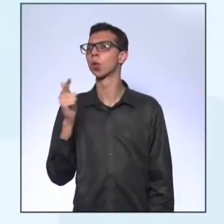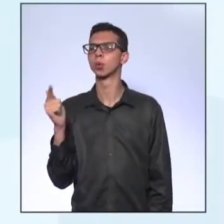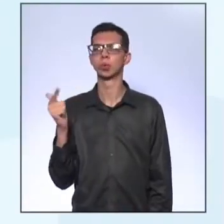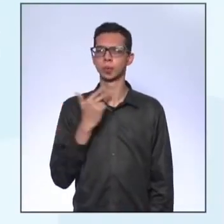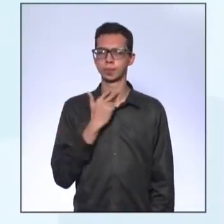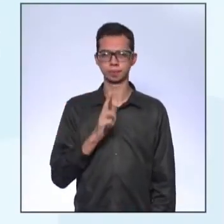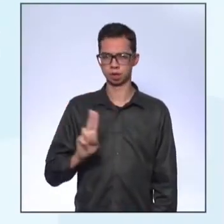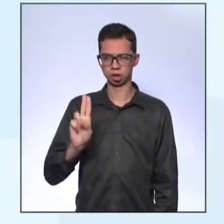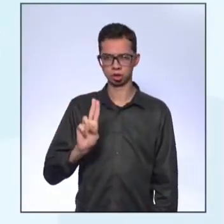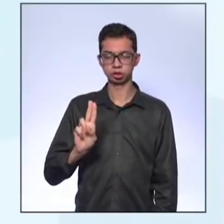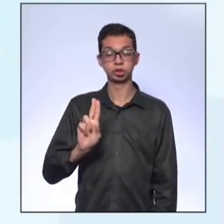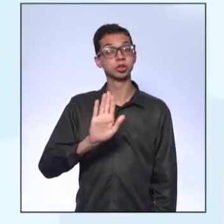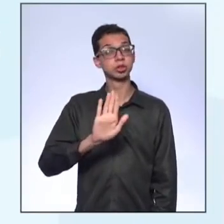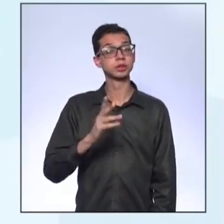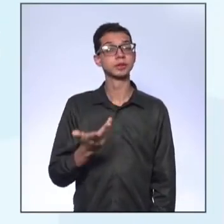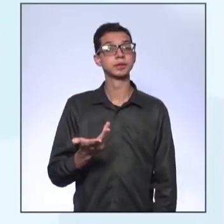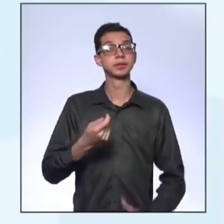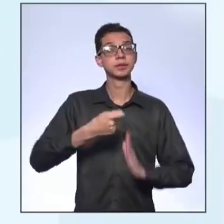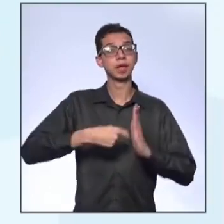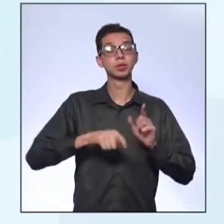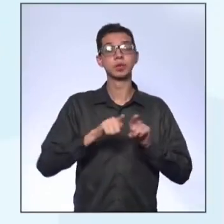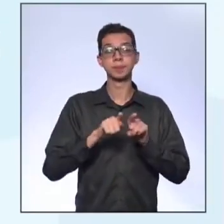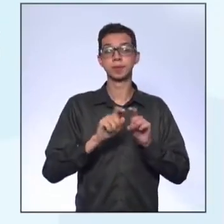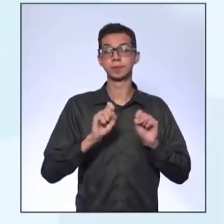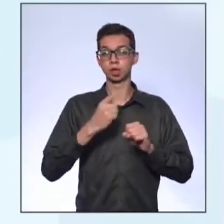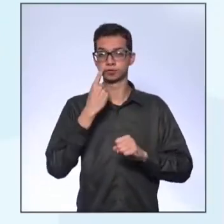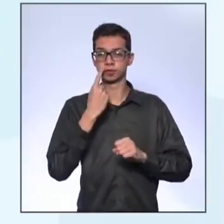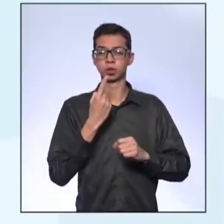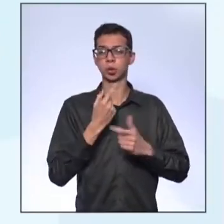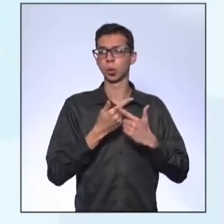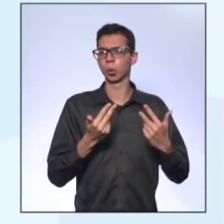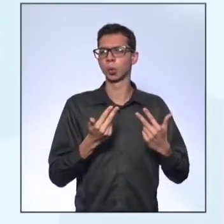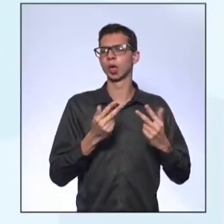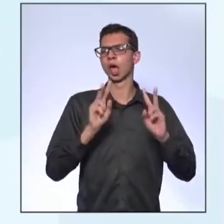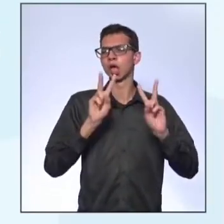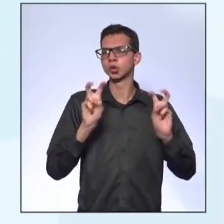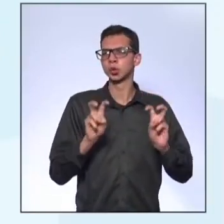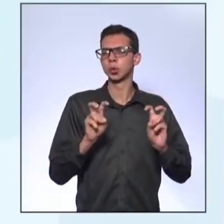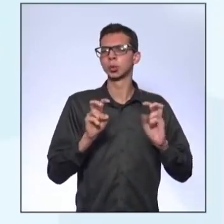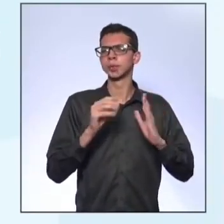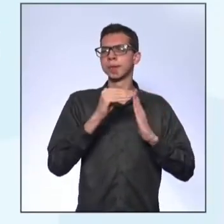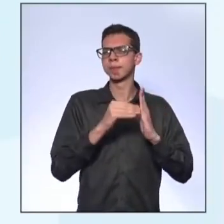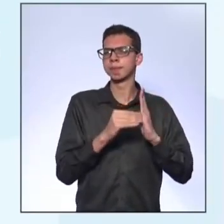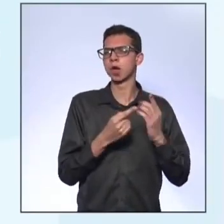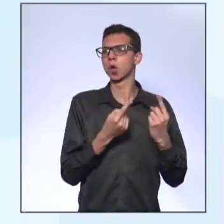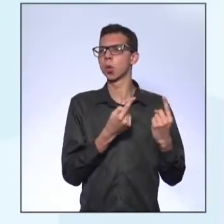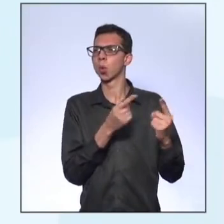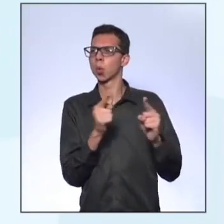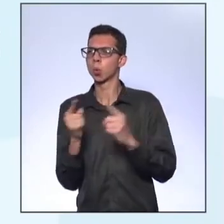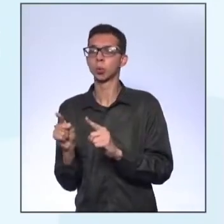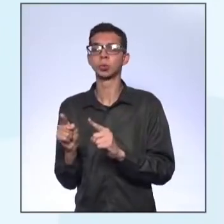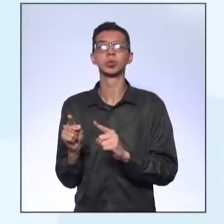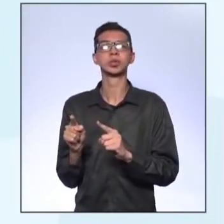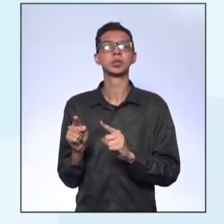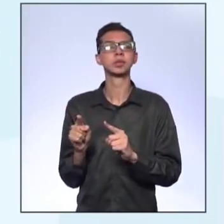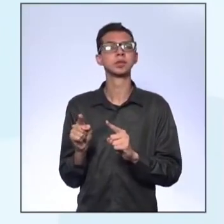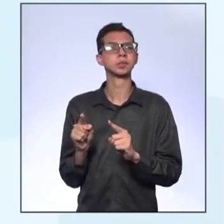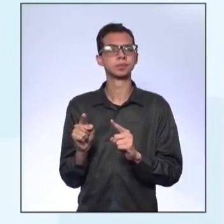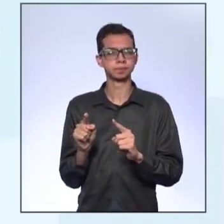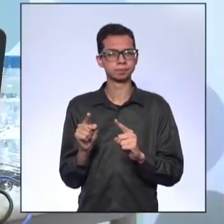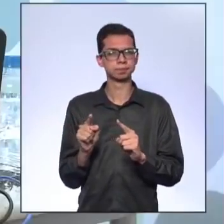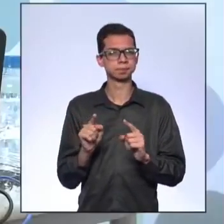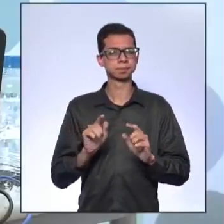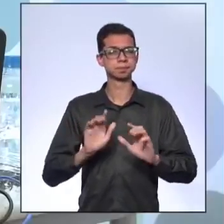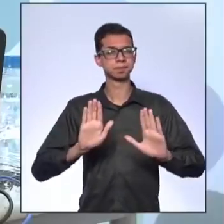encontrar críticas, posicionamentos favoráveis ou não, mas sem a utilização de ironia. E aí, o que